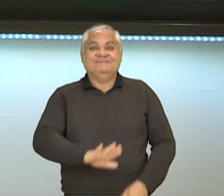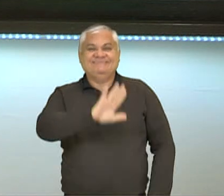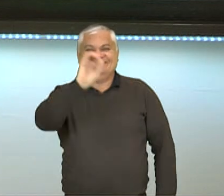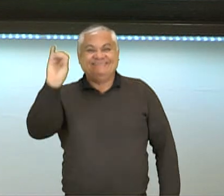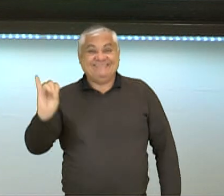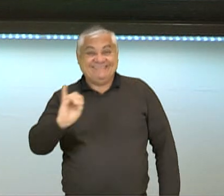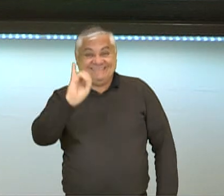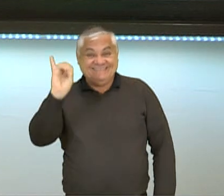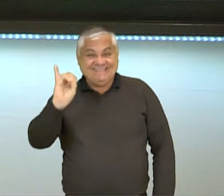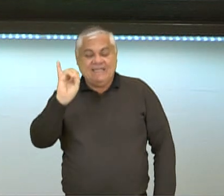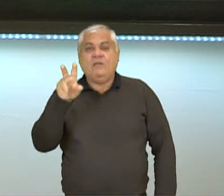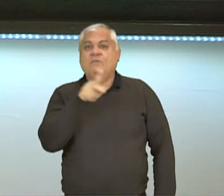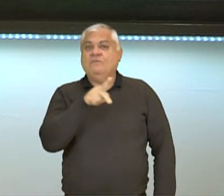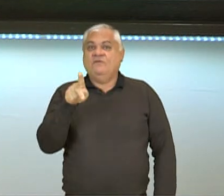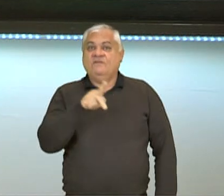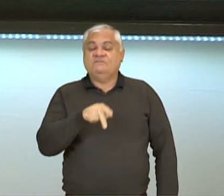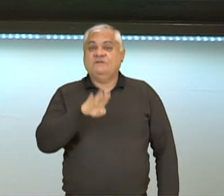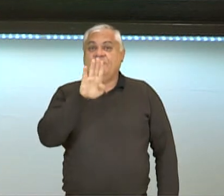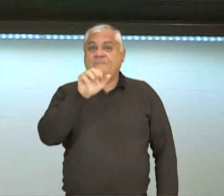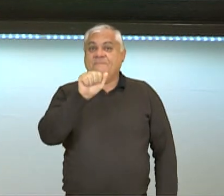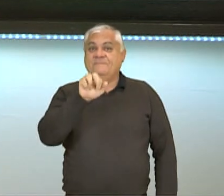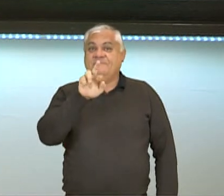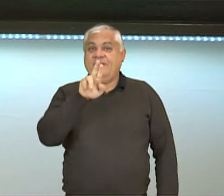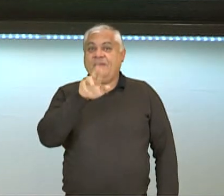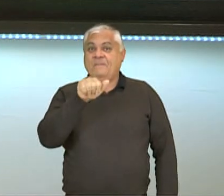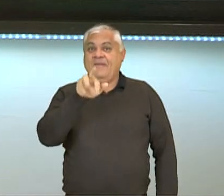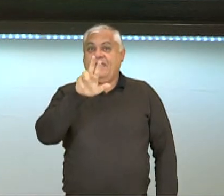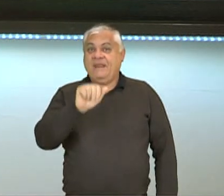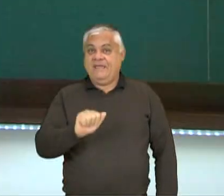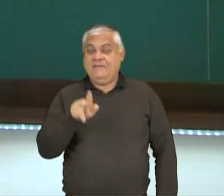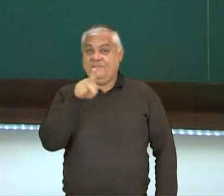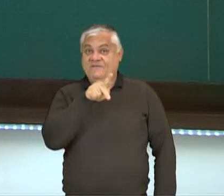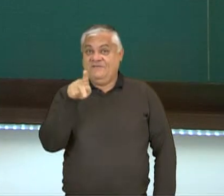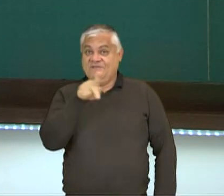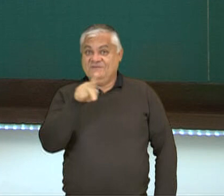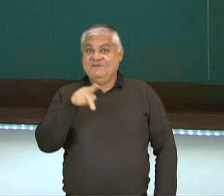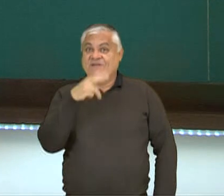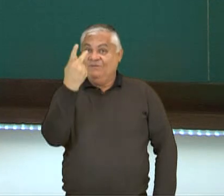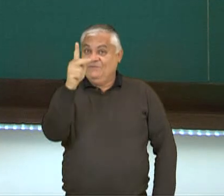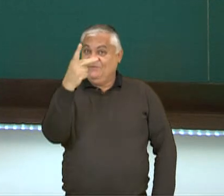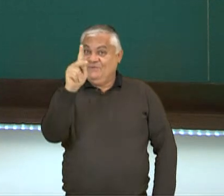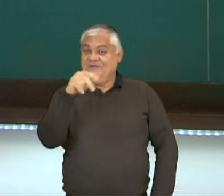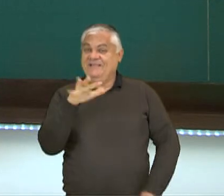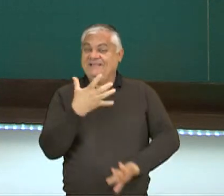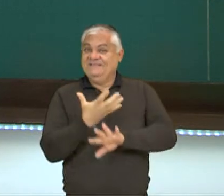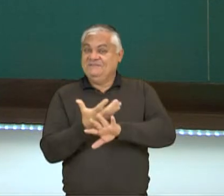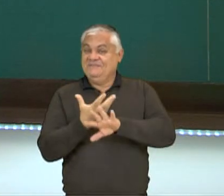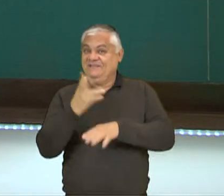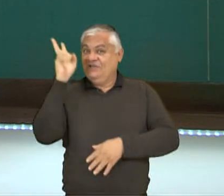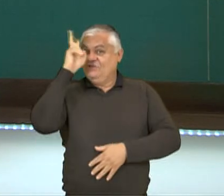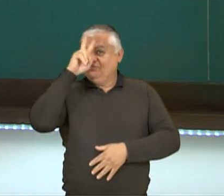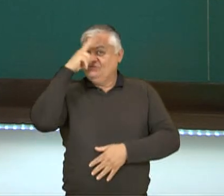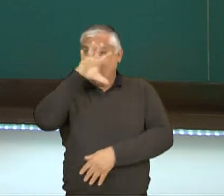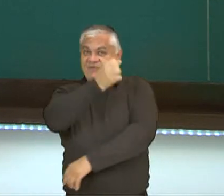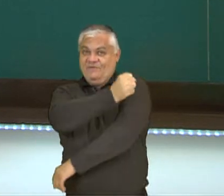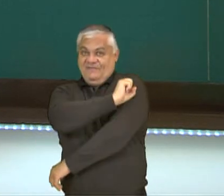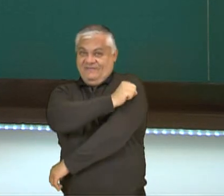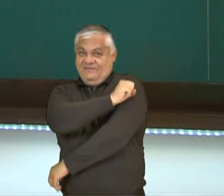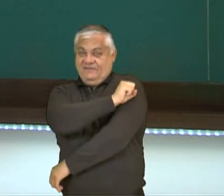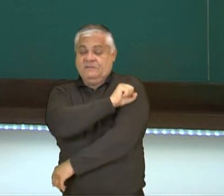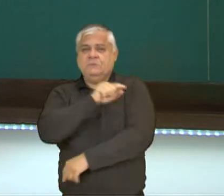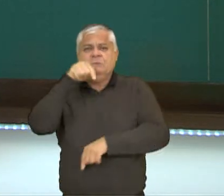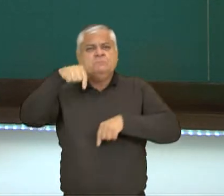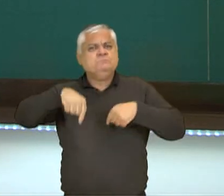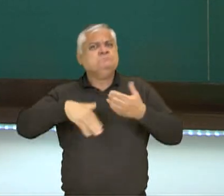Oi pessoal, eu sou a professora Bárbara Furquim, a professora de vocês de História do 8º ano.